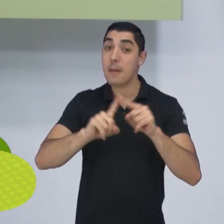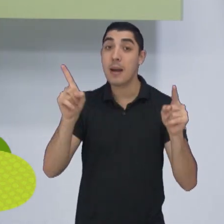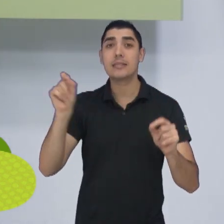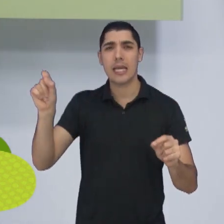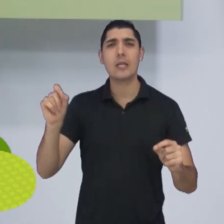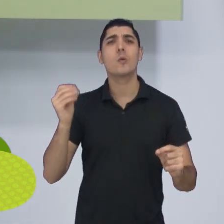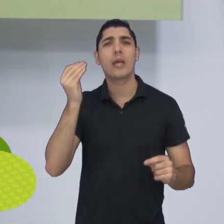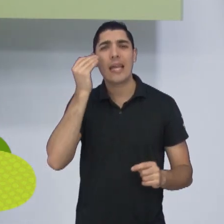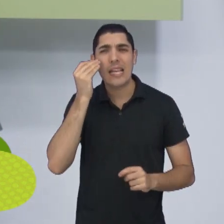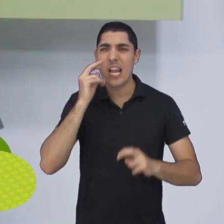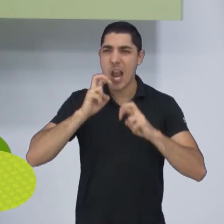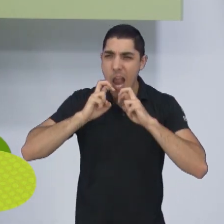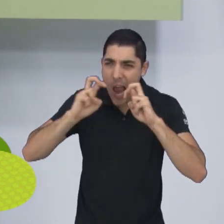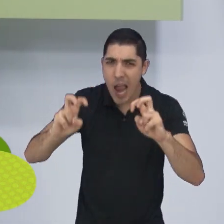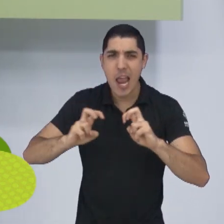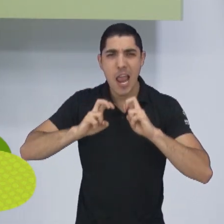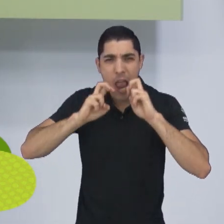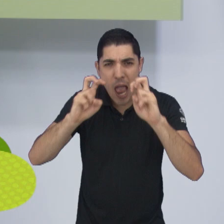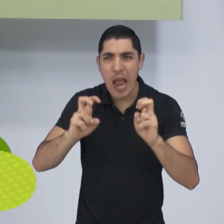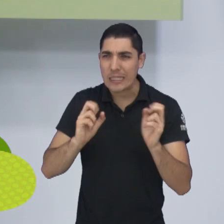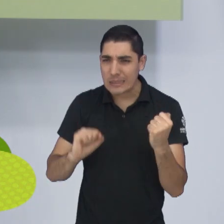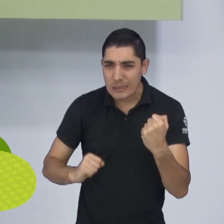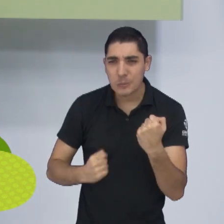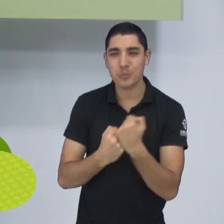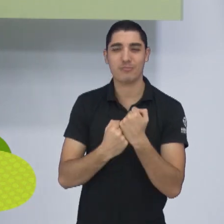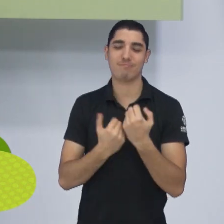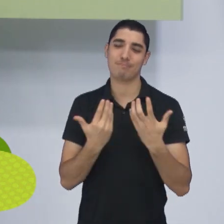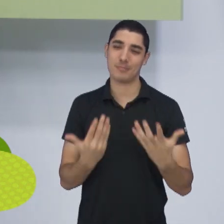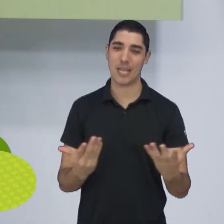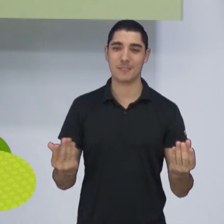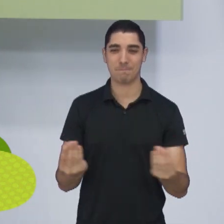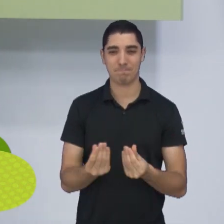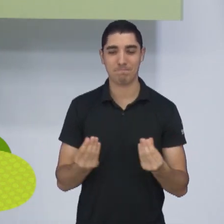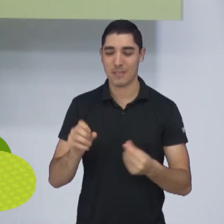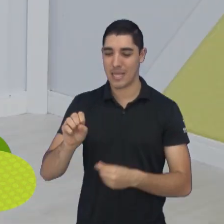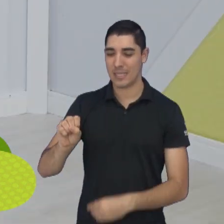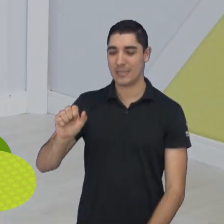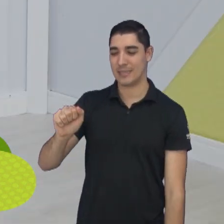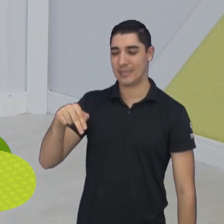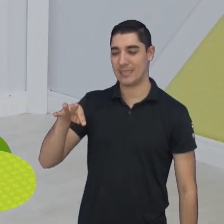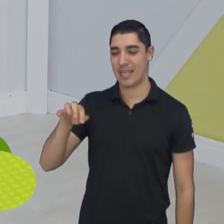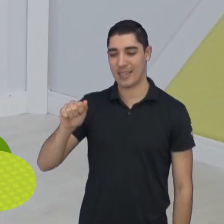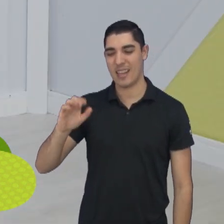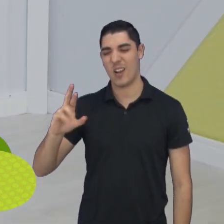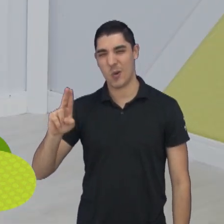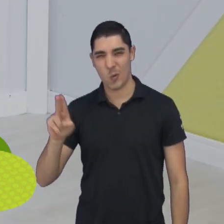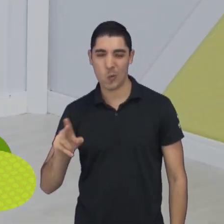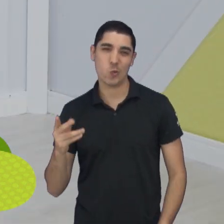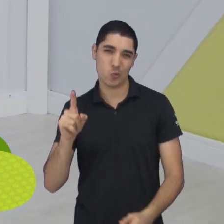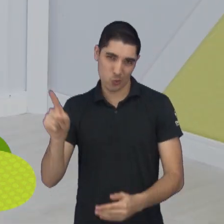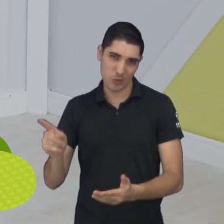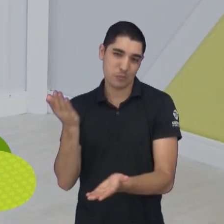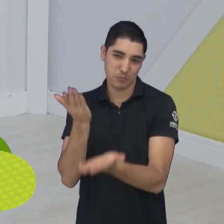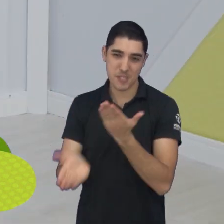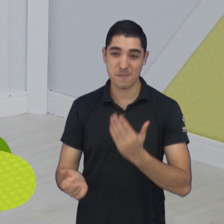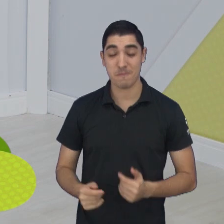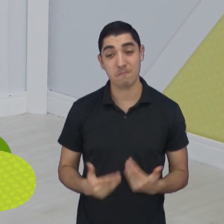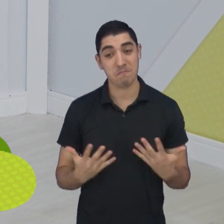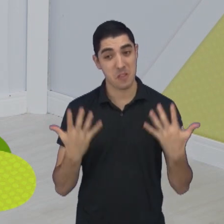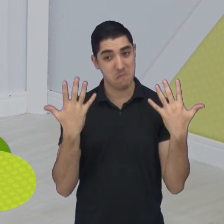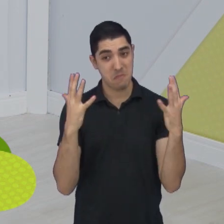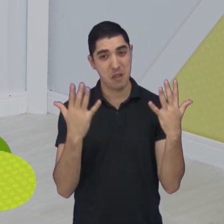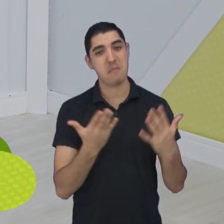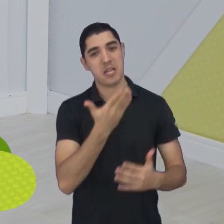tentar empurrar o Santa Cruz para a vitória, mas infelizmente para ele não deu certo. Parabéns à galera do Bandeirantes, o Faraó, técnico da equipe